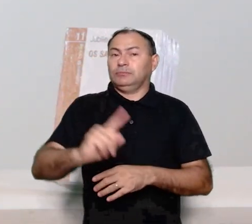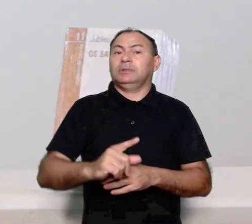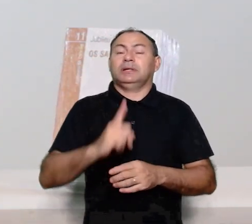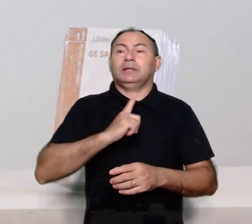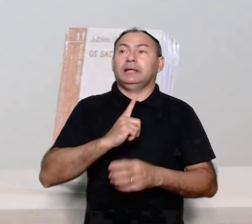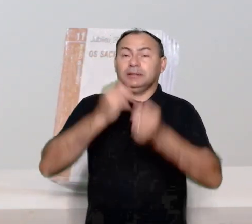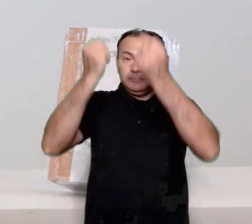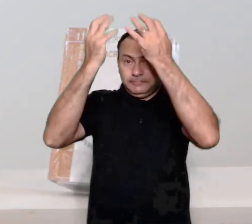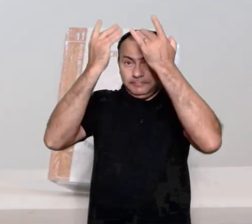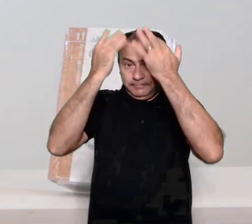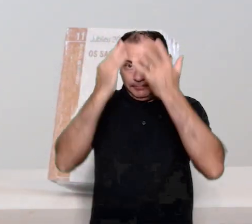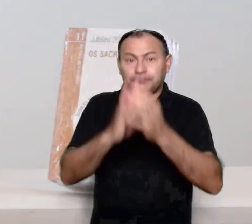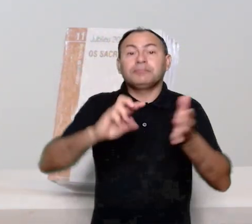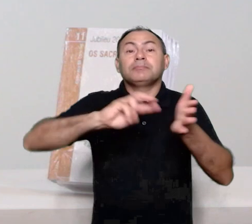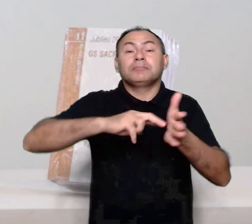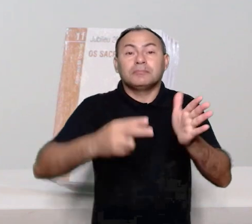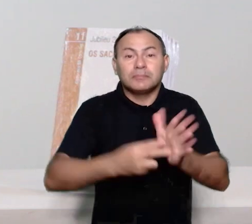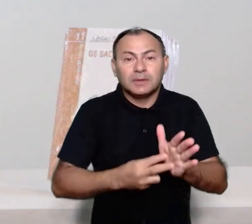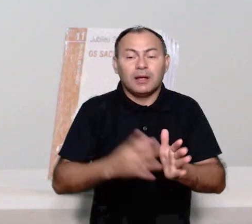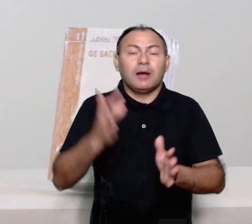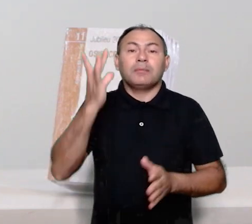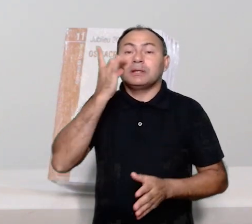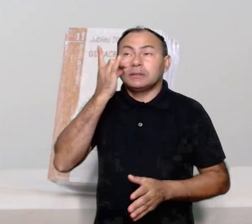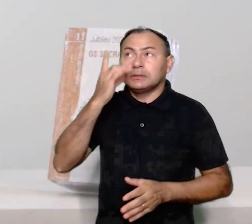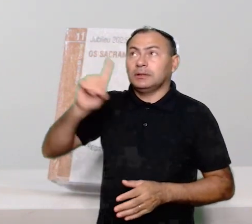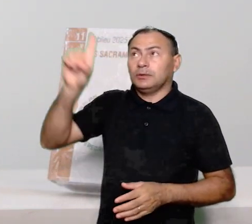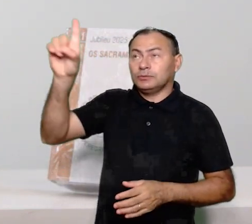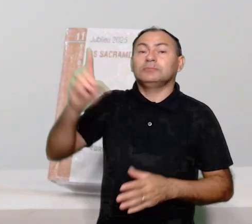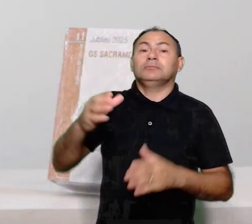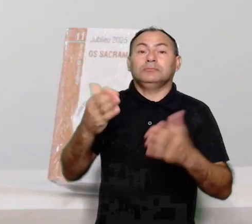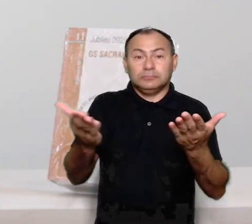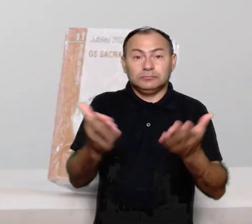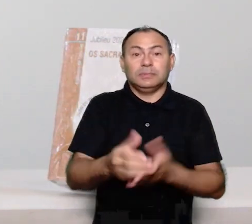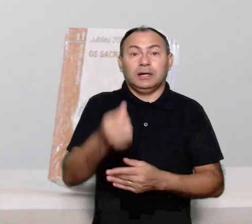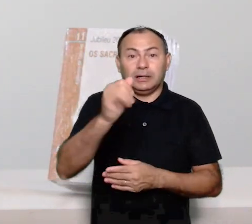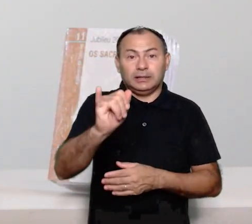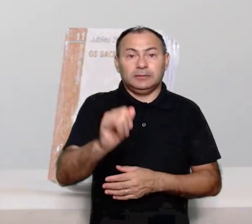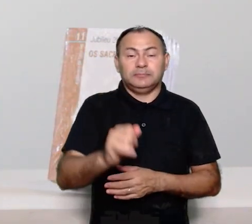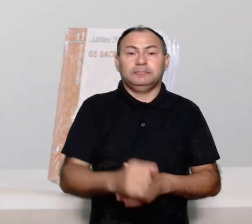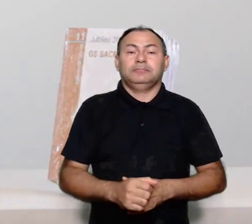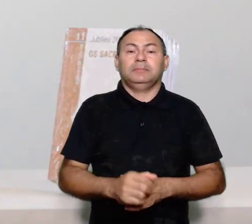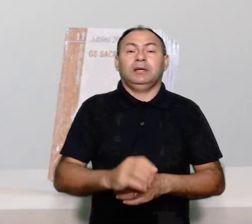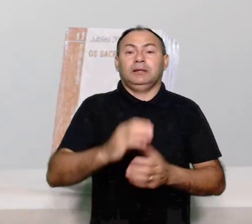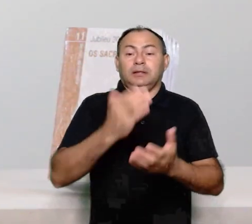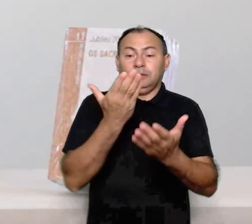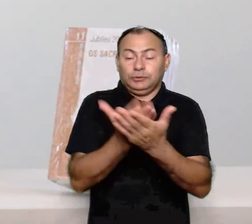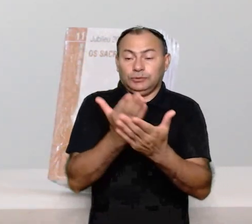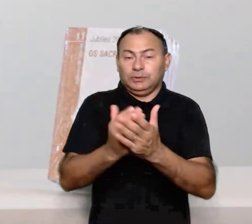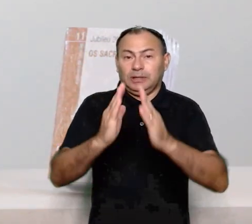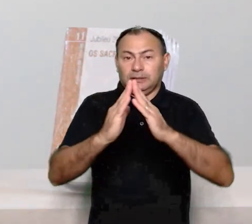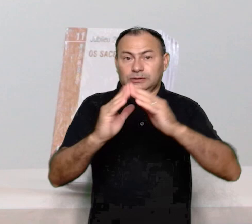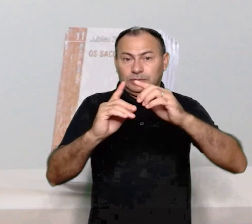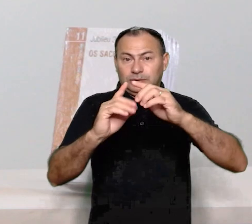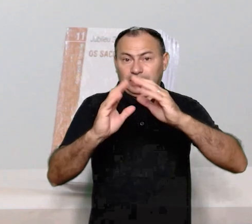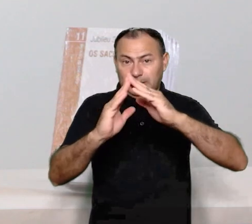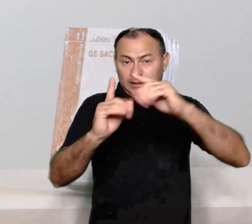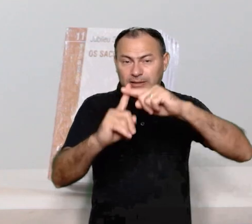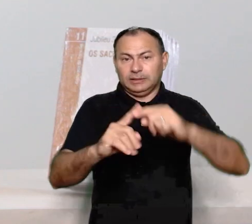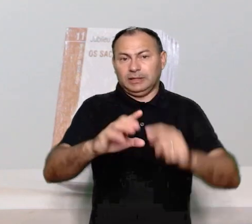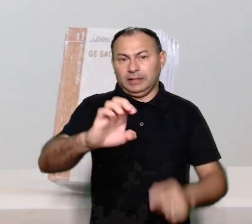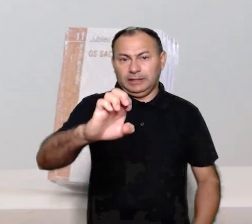contêm essa graça, que significam a presença de Cristo. E aí, na grande escolástica, nós encontramos